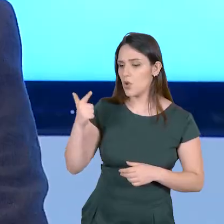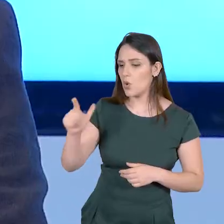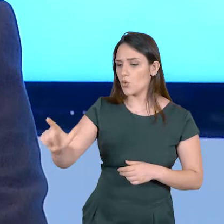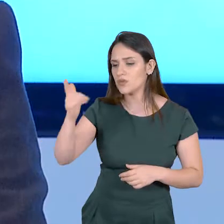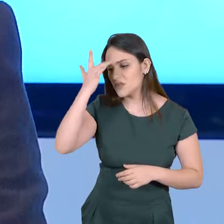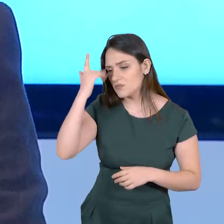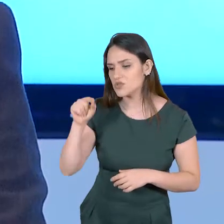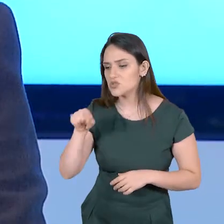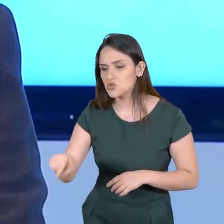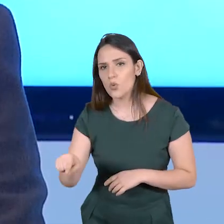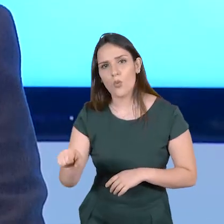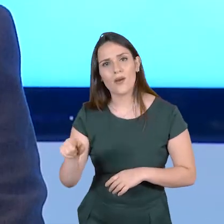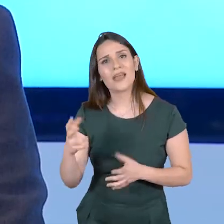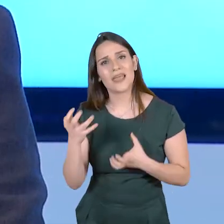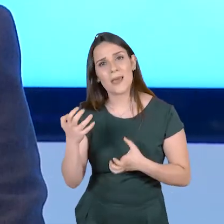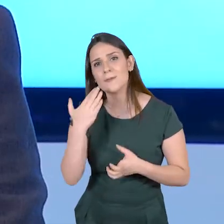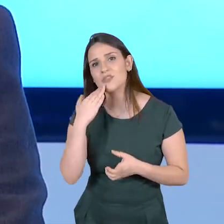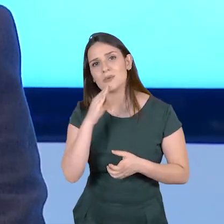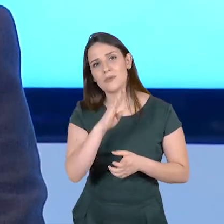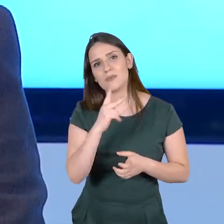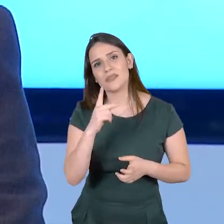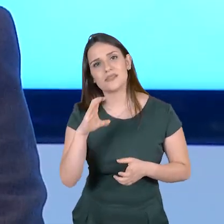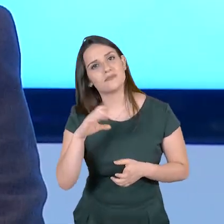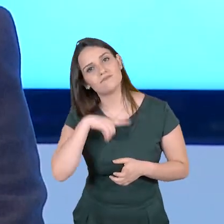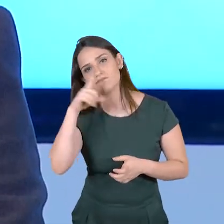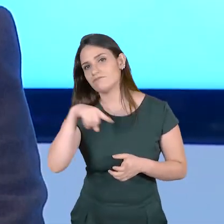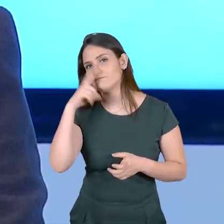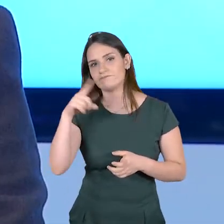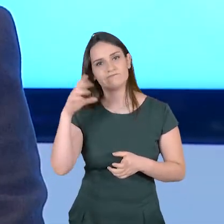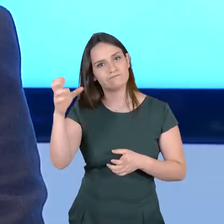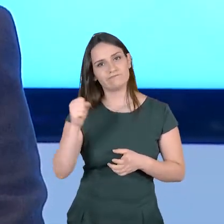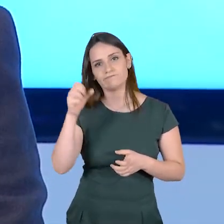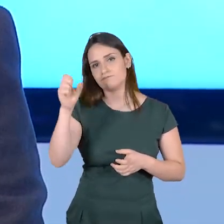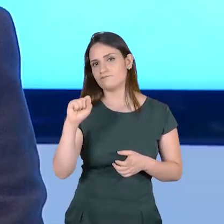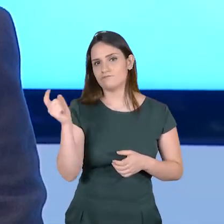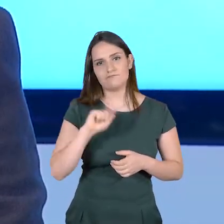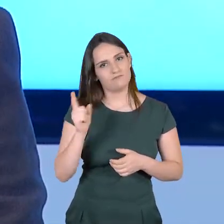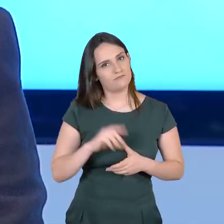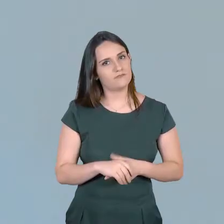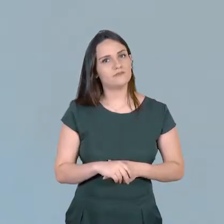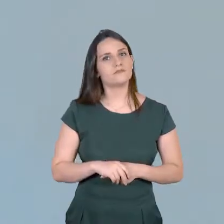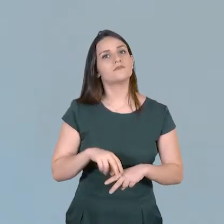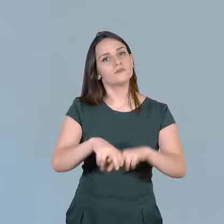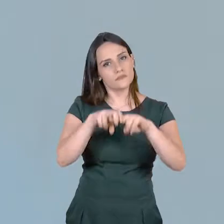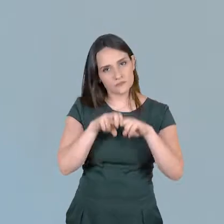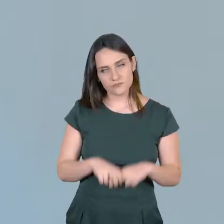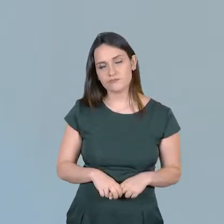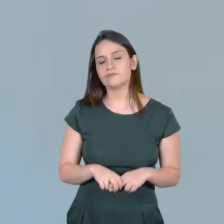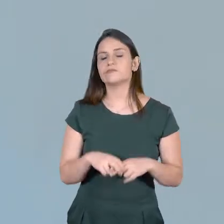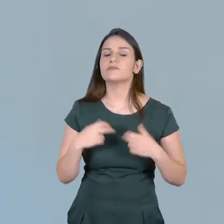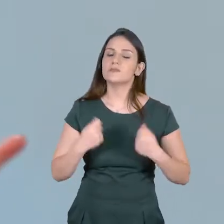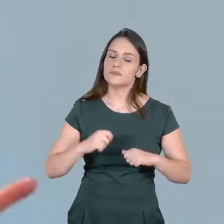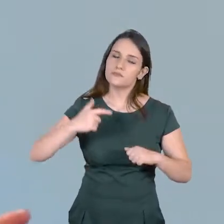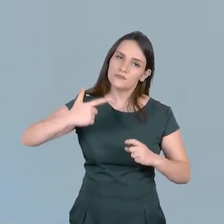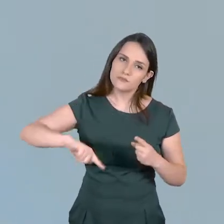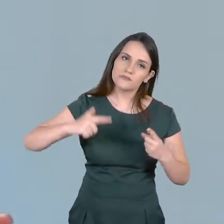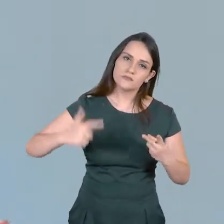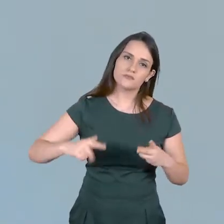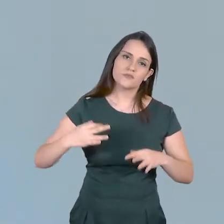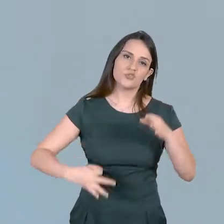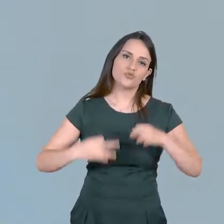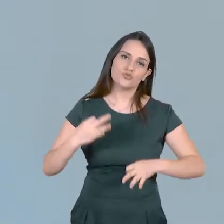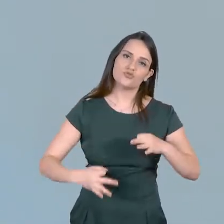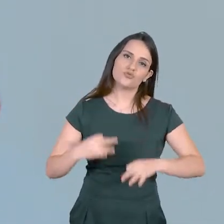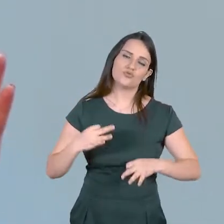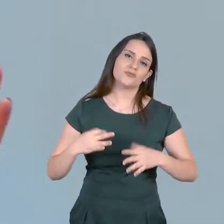consiga. Isso vai ser um grave problema que vai ser também levado para o judiciário, porque muito embora tenha essa